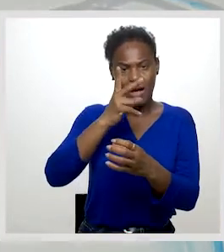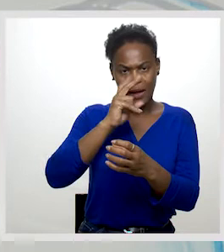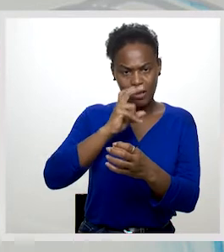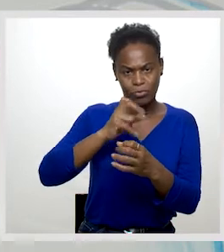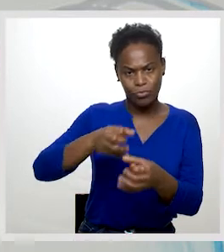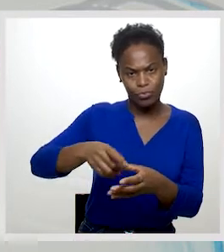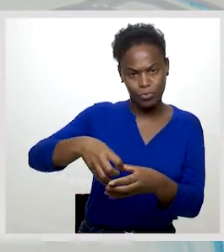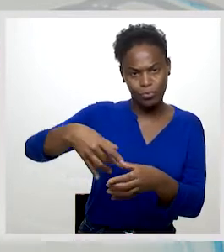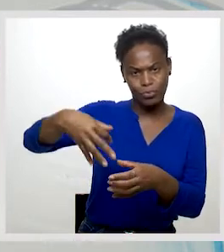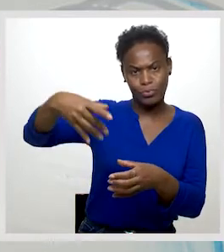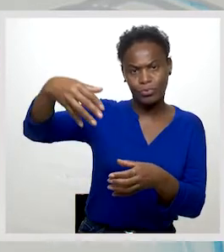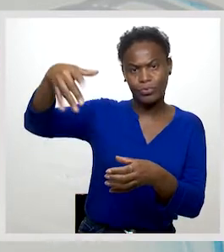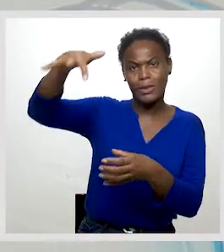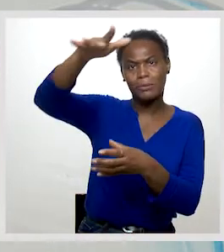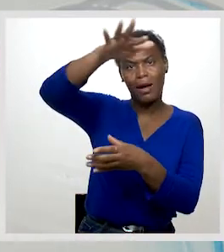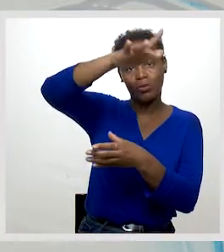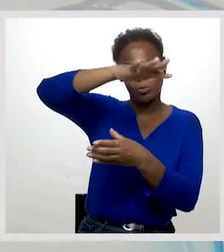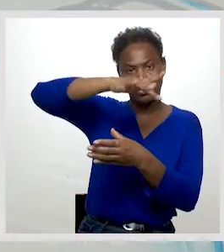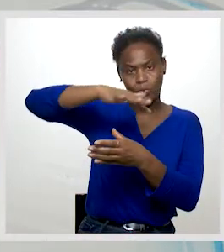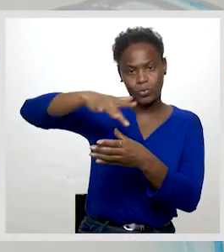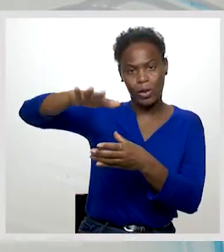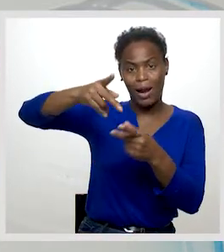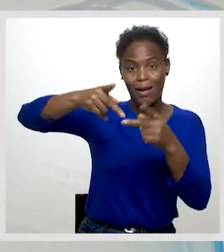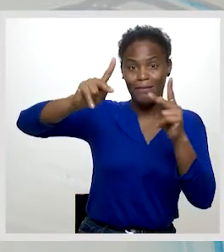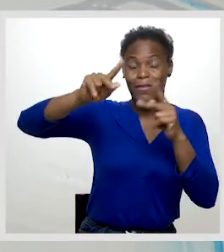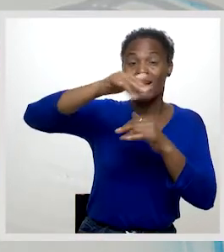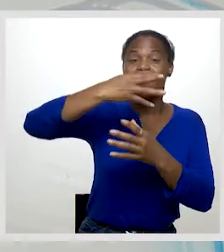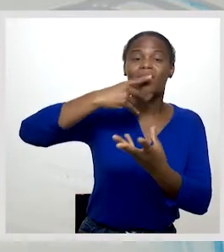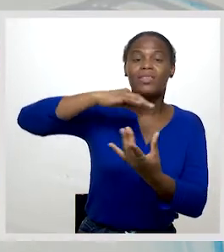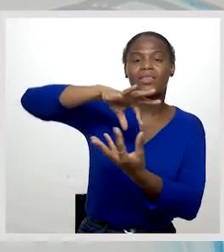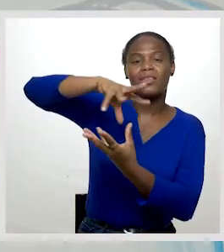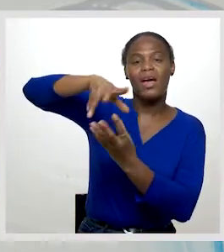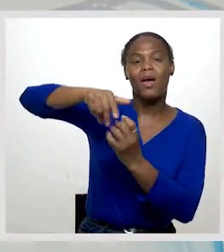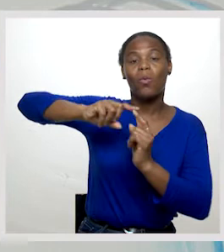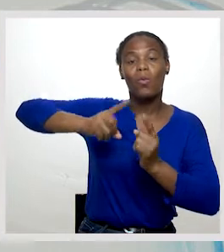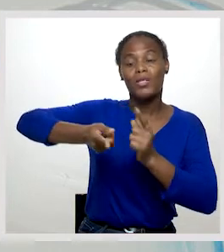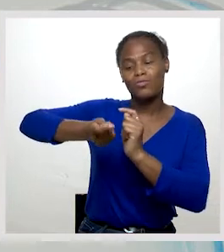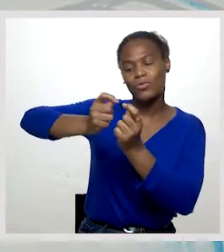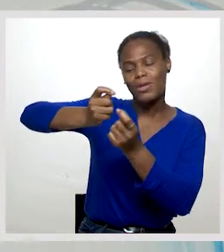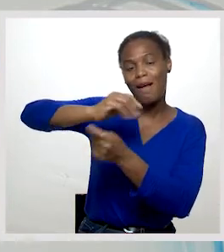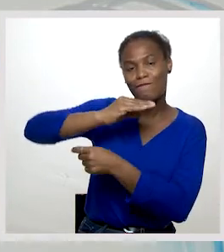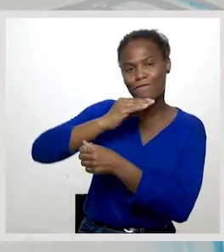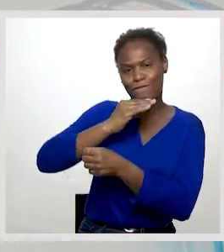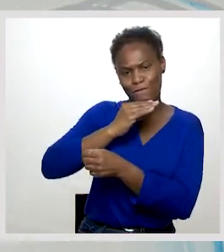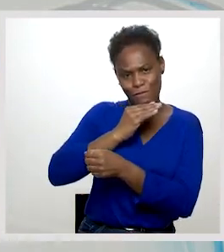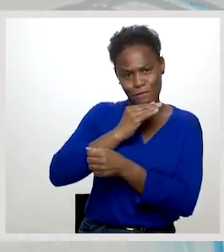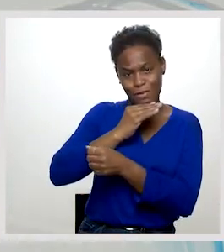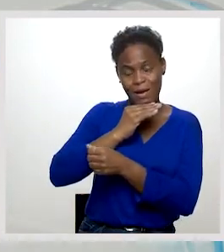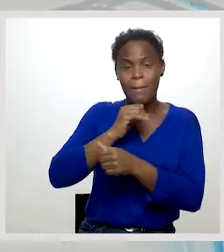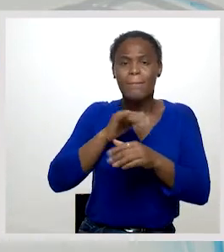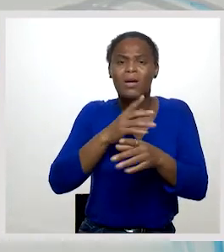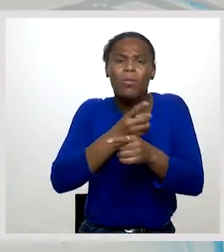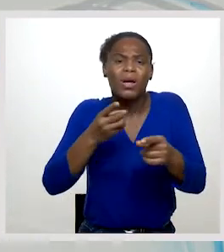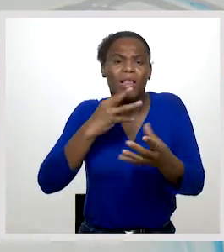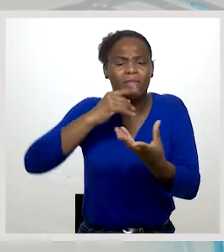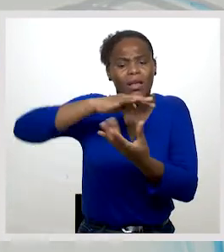a serem libertados para o espaço. E a Terra começou o quê? A arrefecer. Mas o que é que levou a Terra